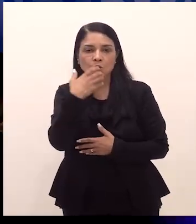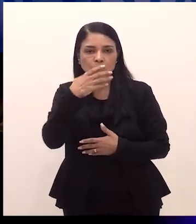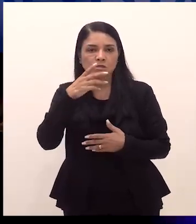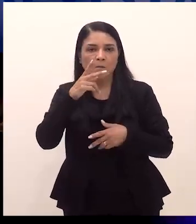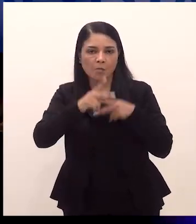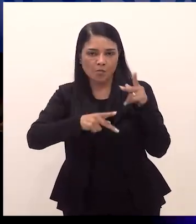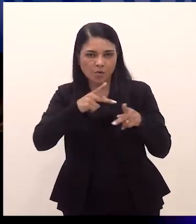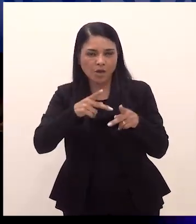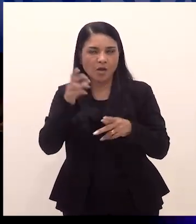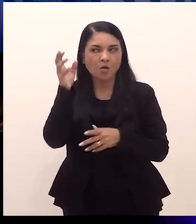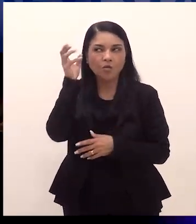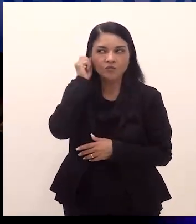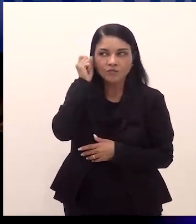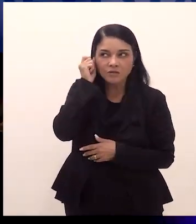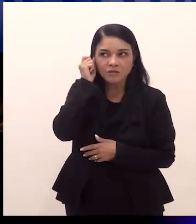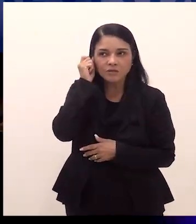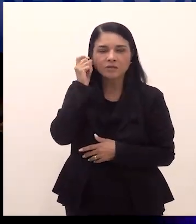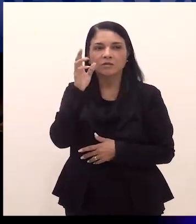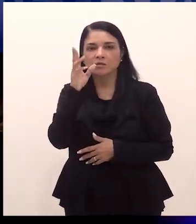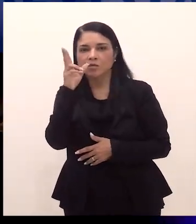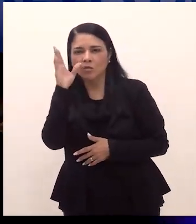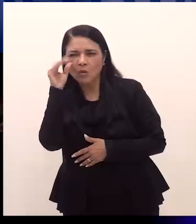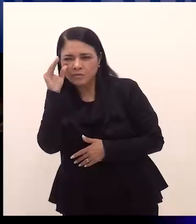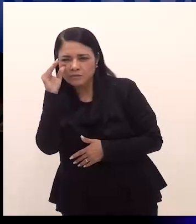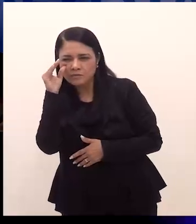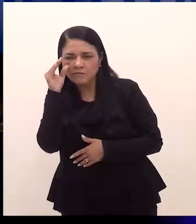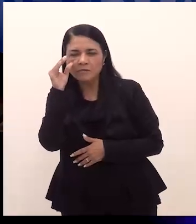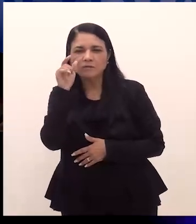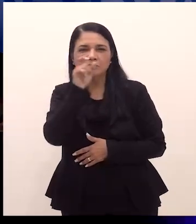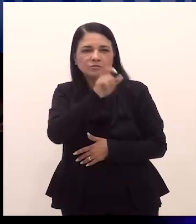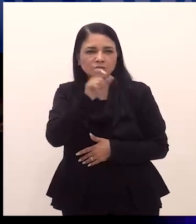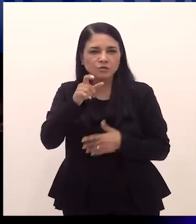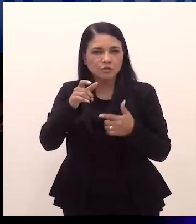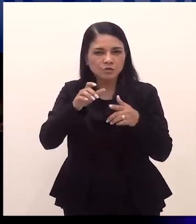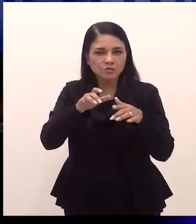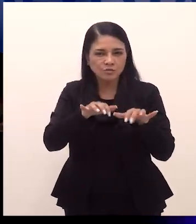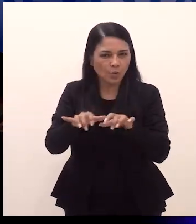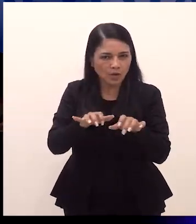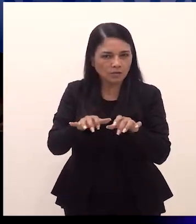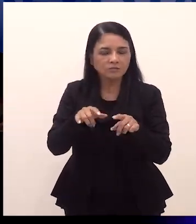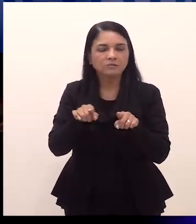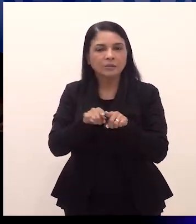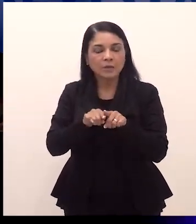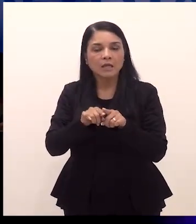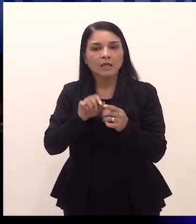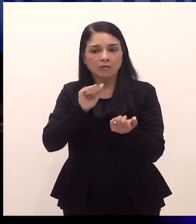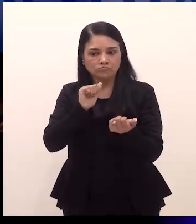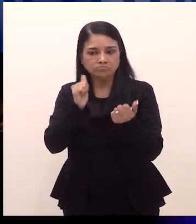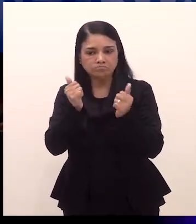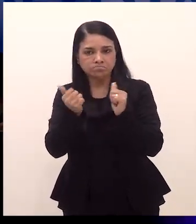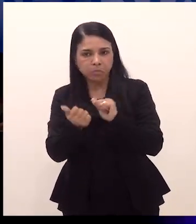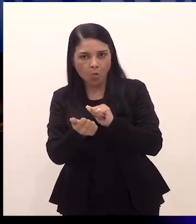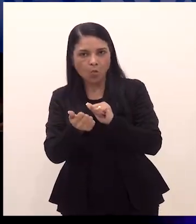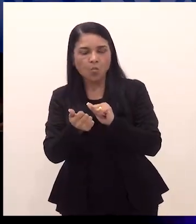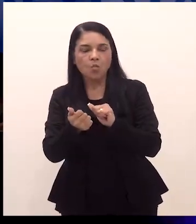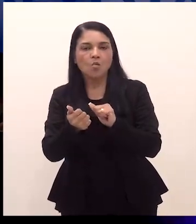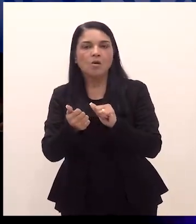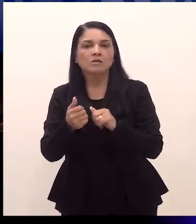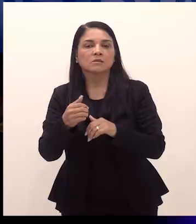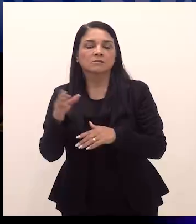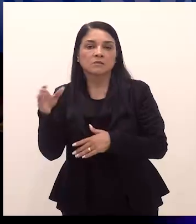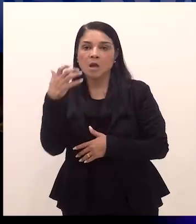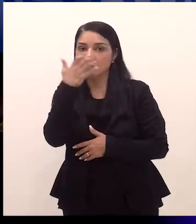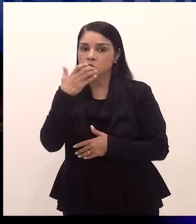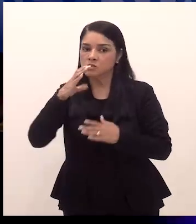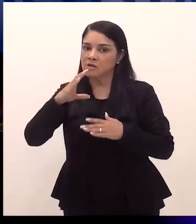aprendi principalmente de ouvido, observando as pessoas tocando, aprendi a improvisar também, que é uma coisa